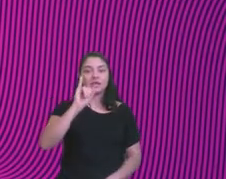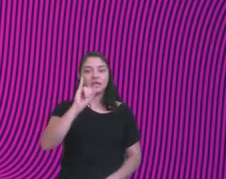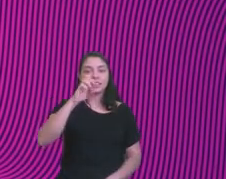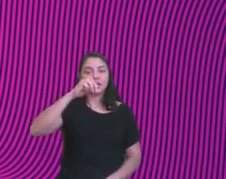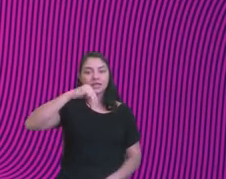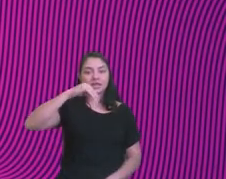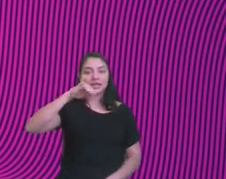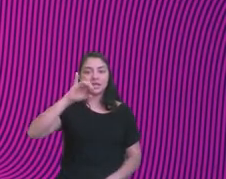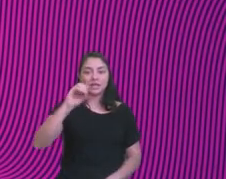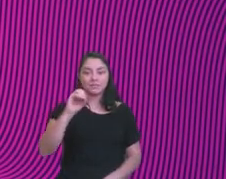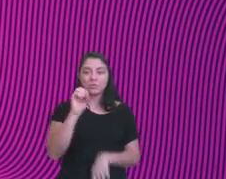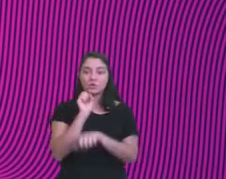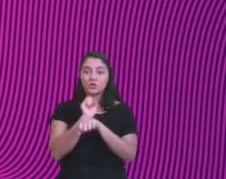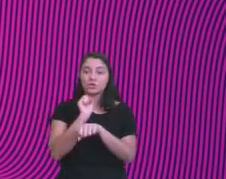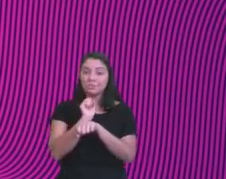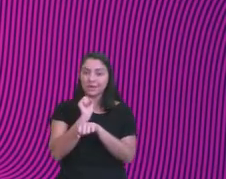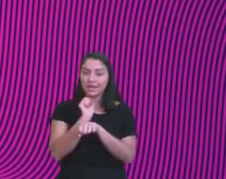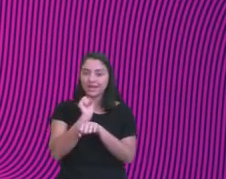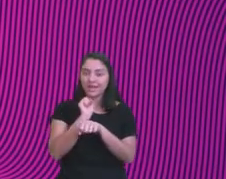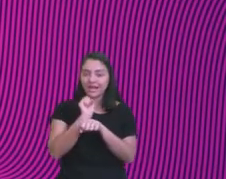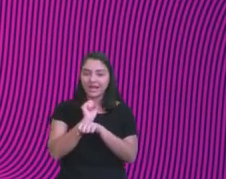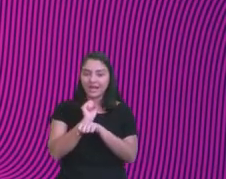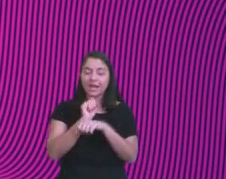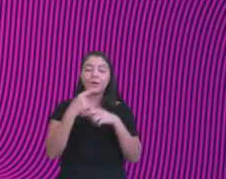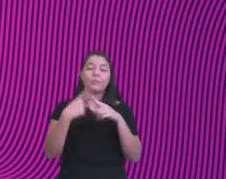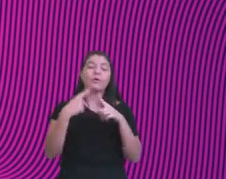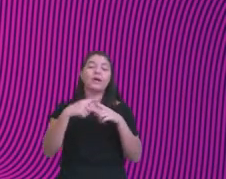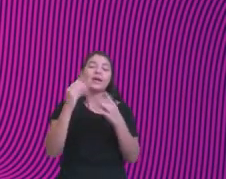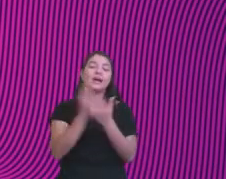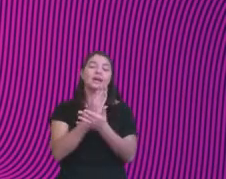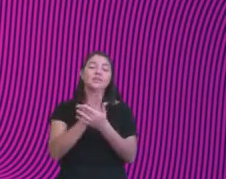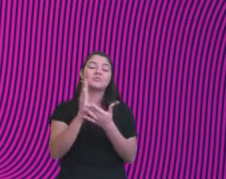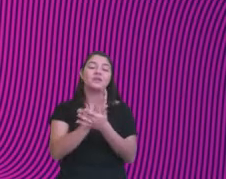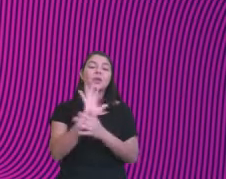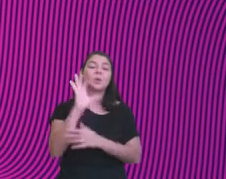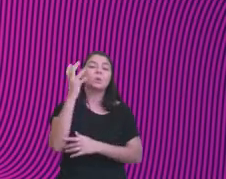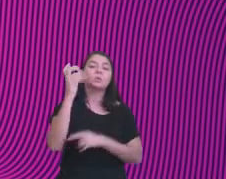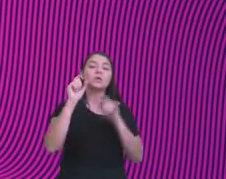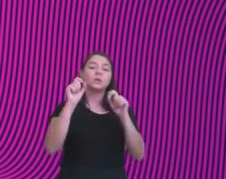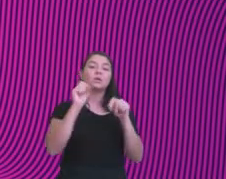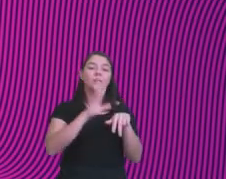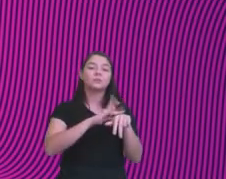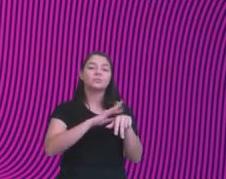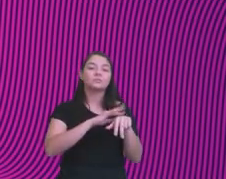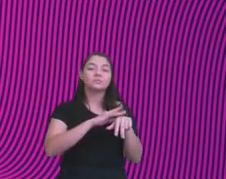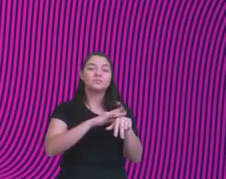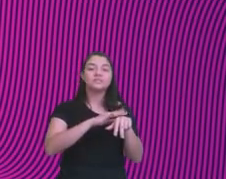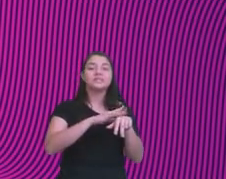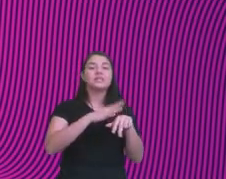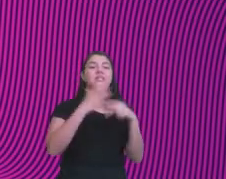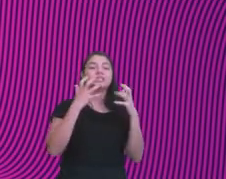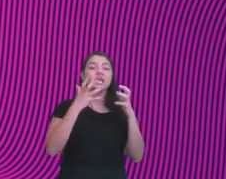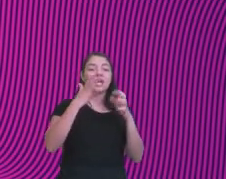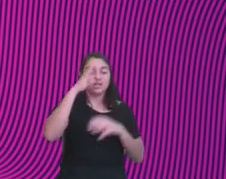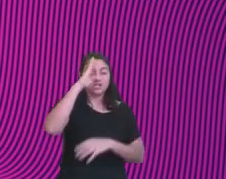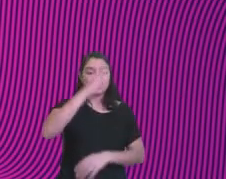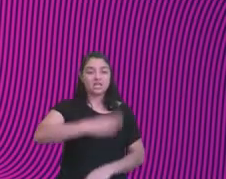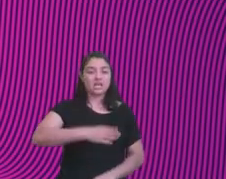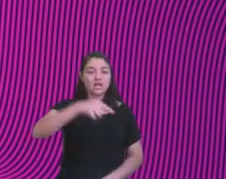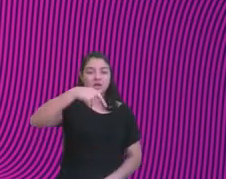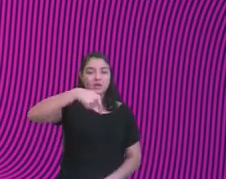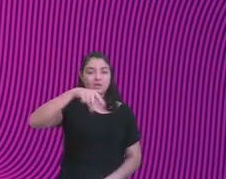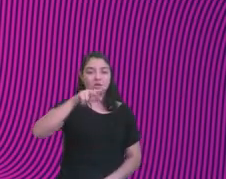Porque é comum esses pacientes, às vezes, fazerem como se fosse uma exacerbação aí, por conta dessa reativação de